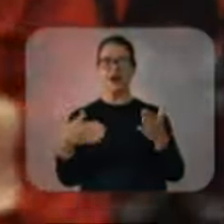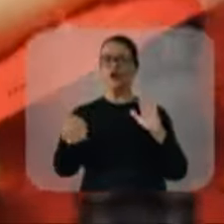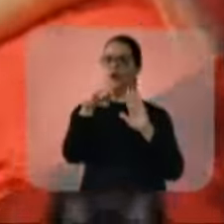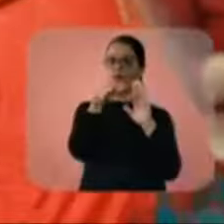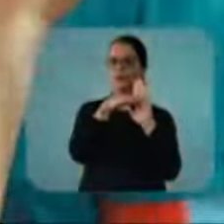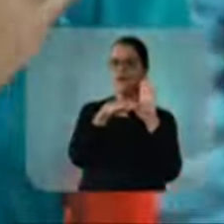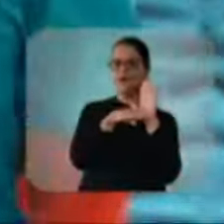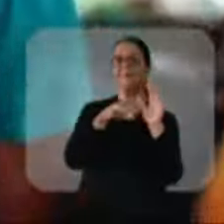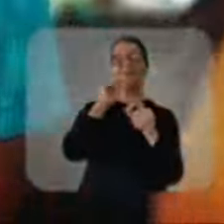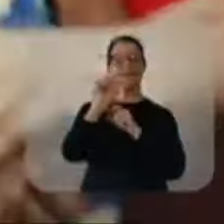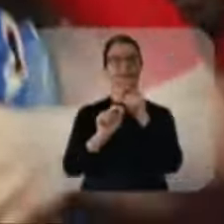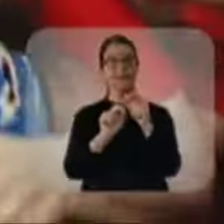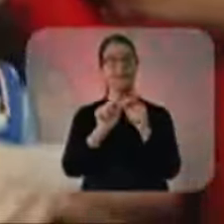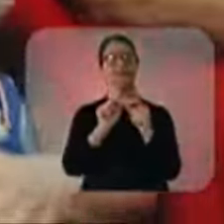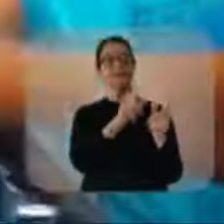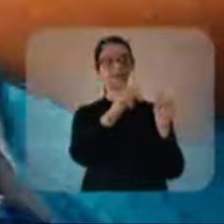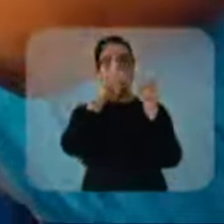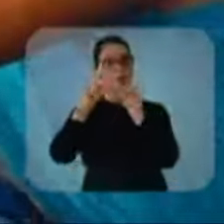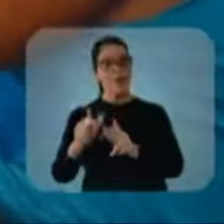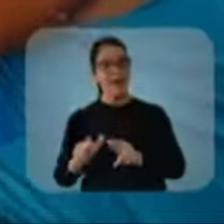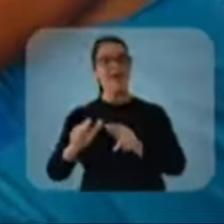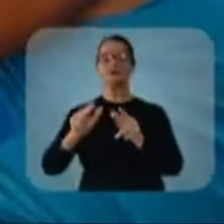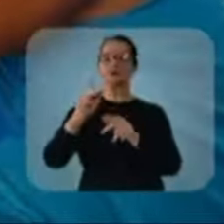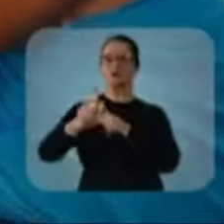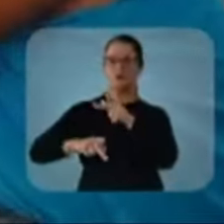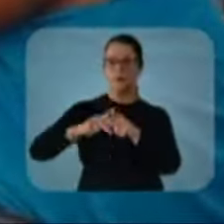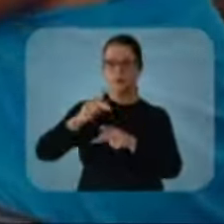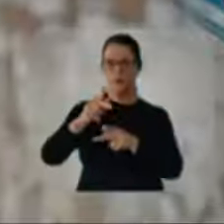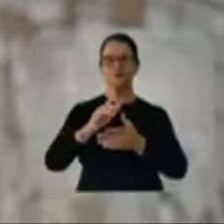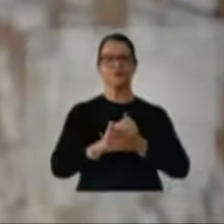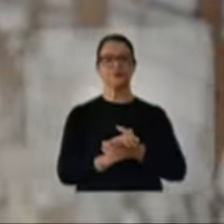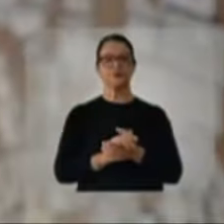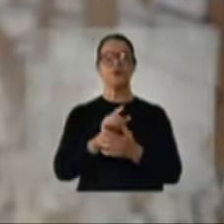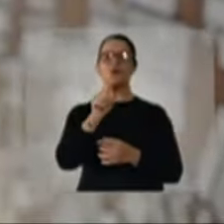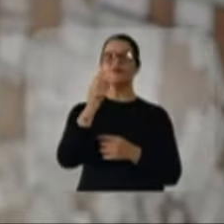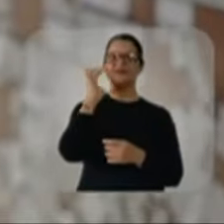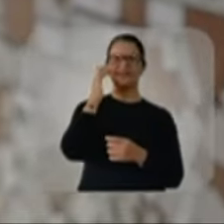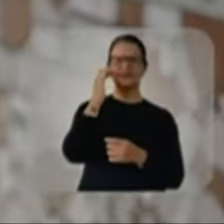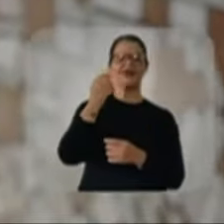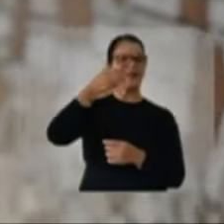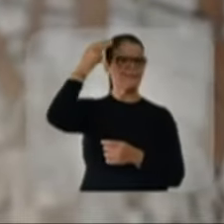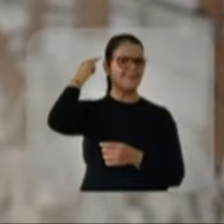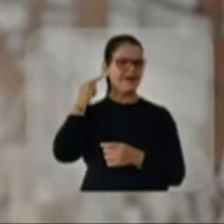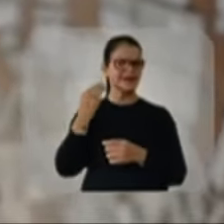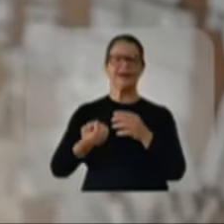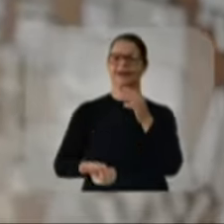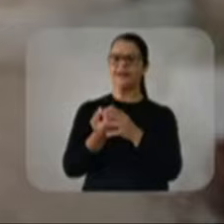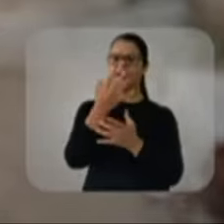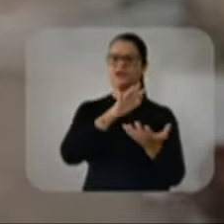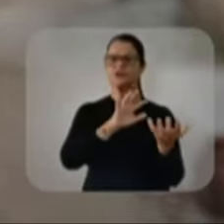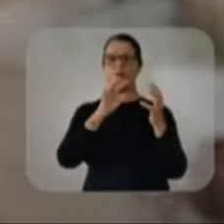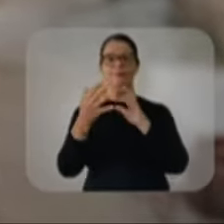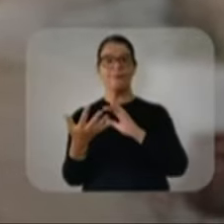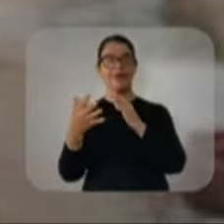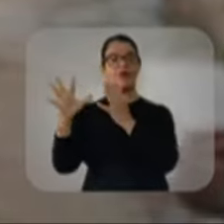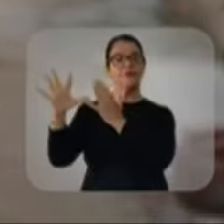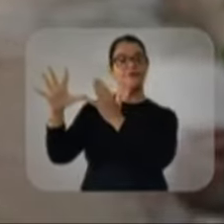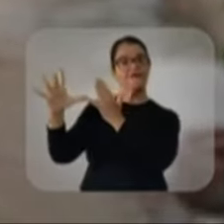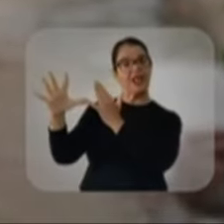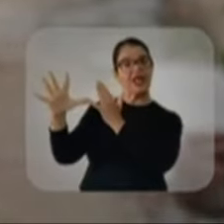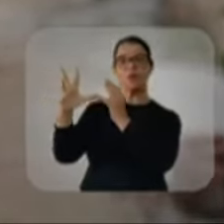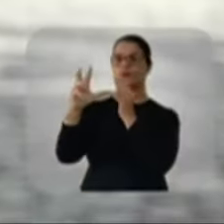Começa agora o programa de quem está ao lado do povo. O que você acharia se Marília Reis criasse um